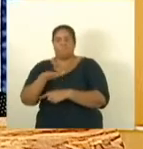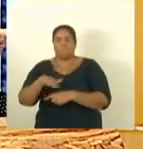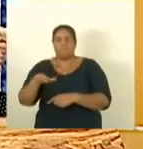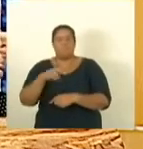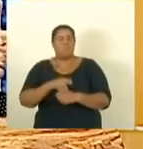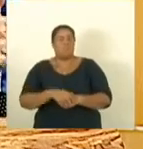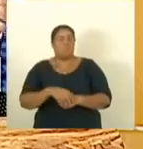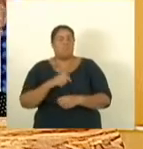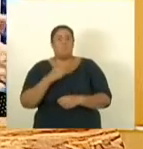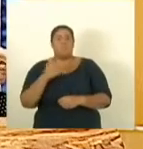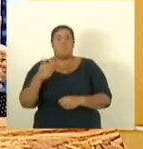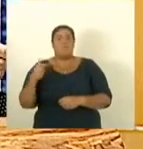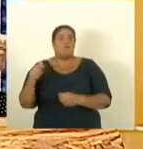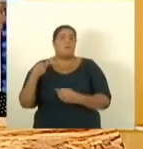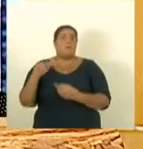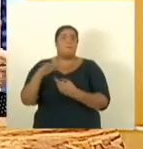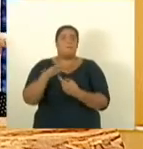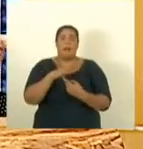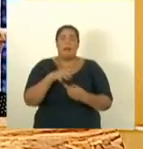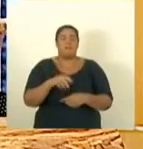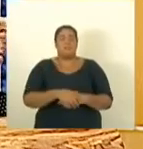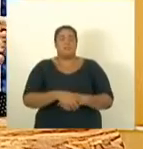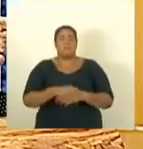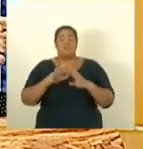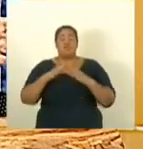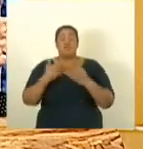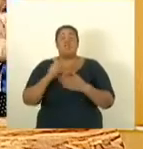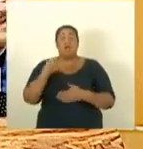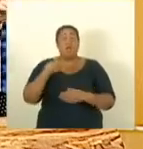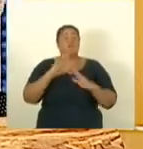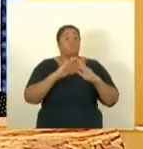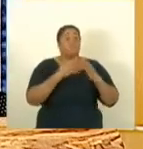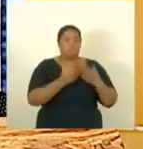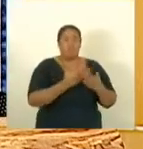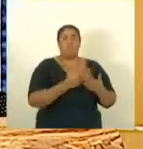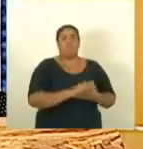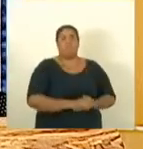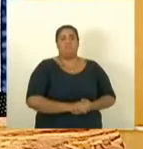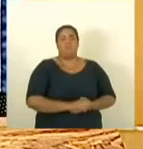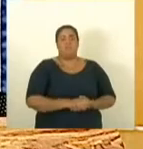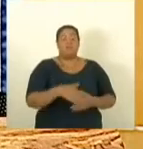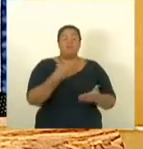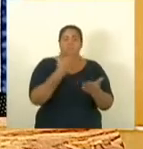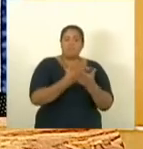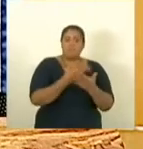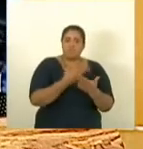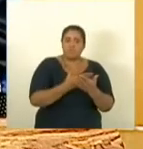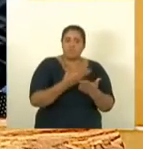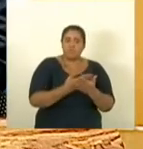praça, escola é escola. E estudar